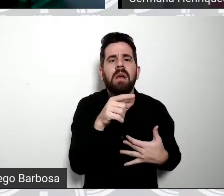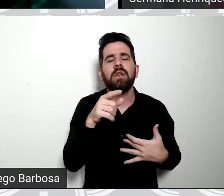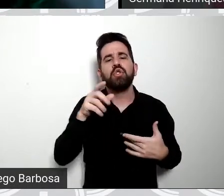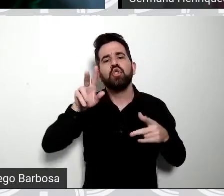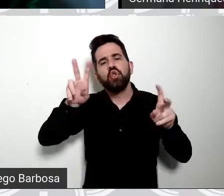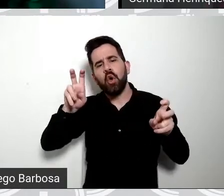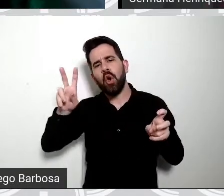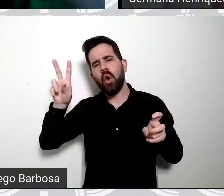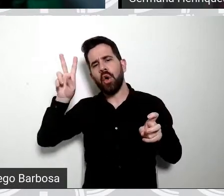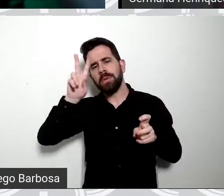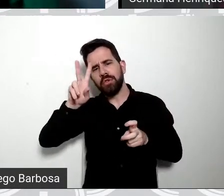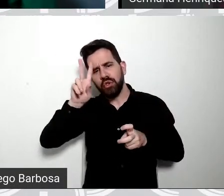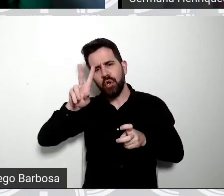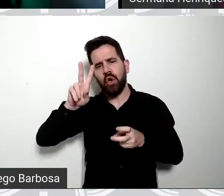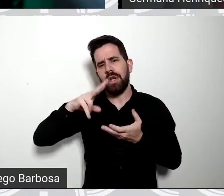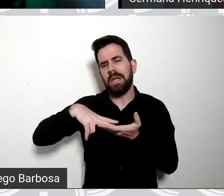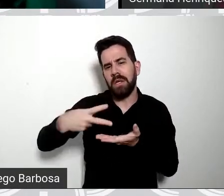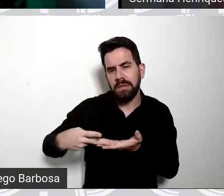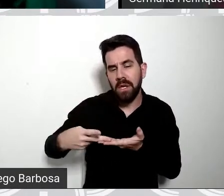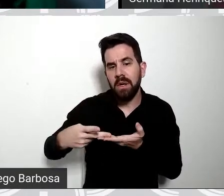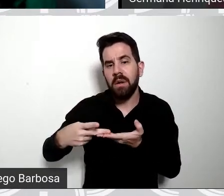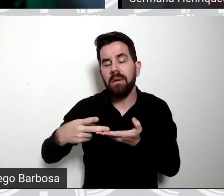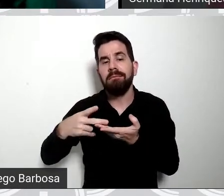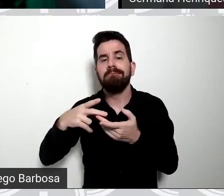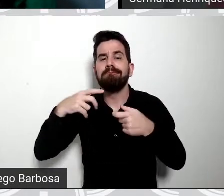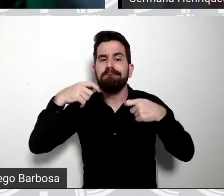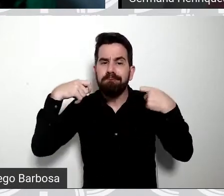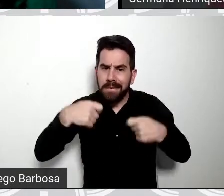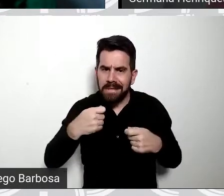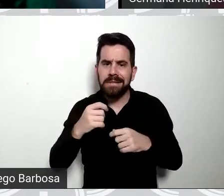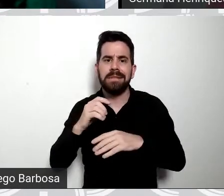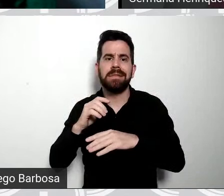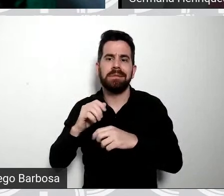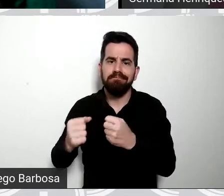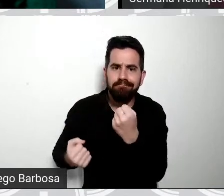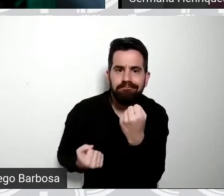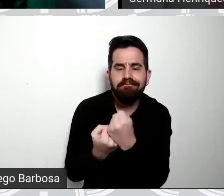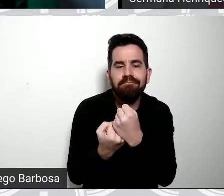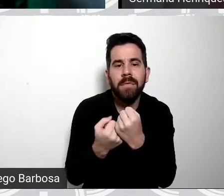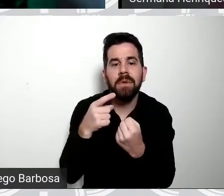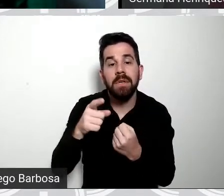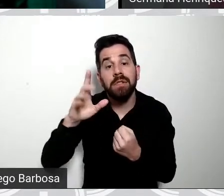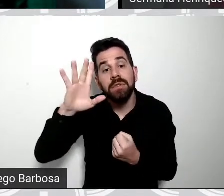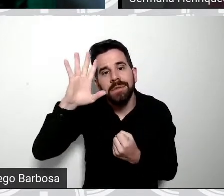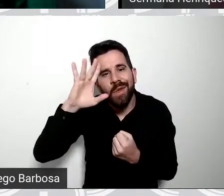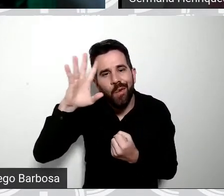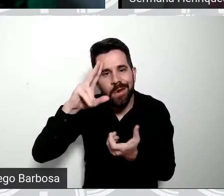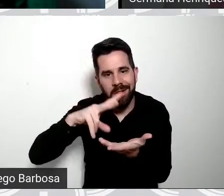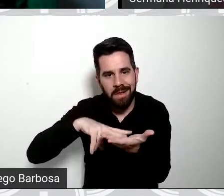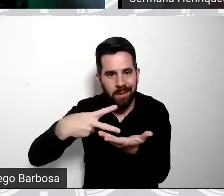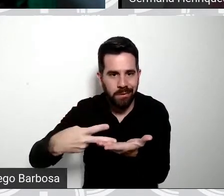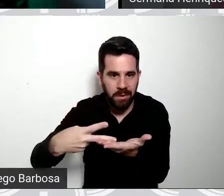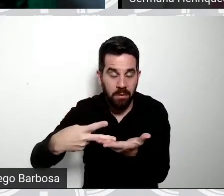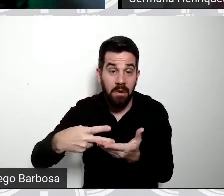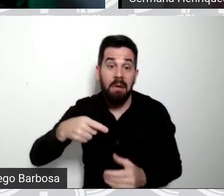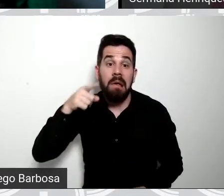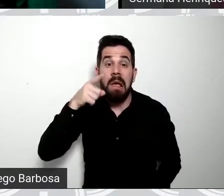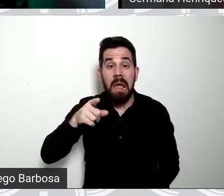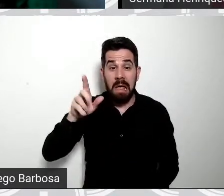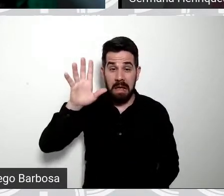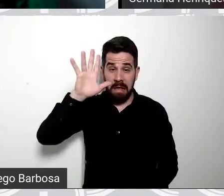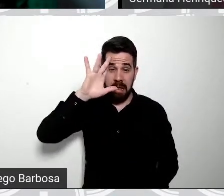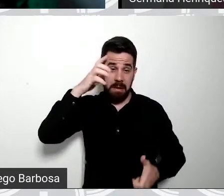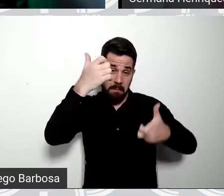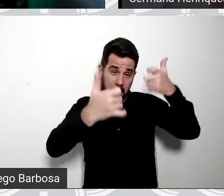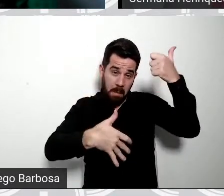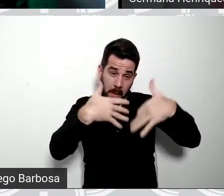estamos cansados de repetir, não é? Nessa reflexão bem própria dele, que busca enxergar a história dos